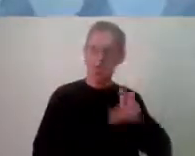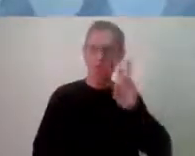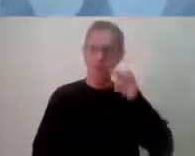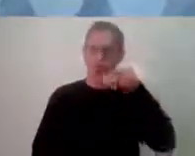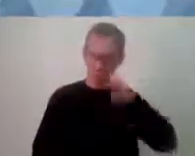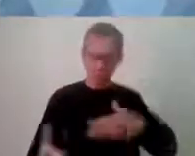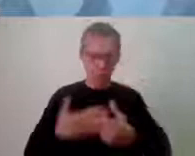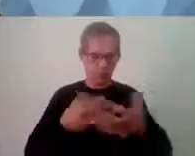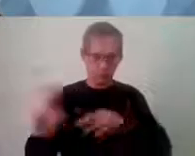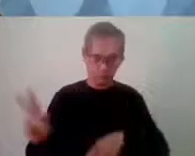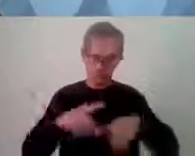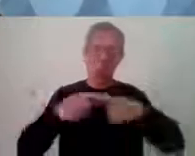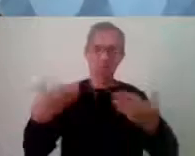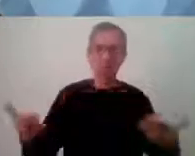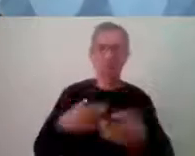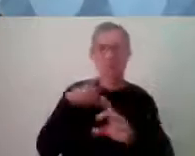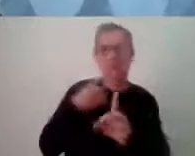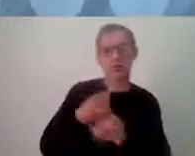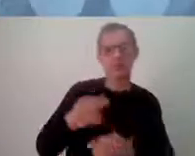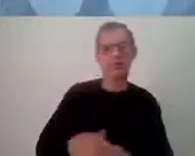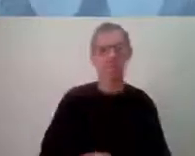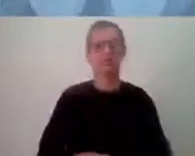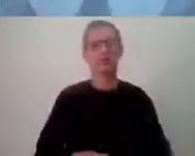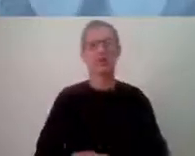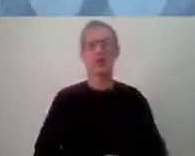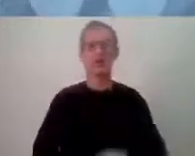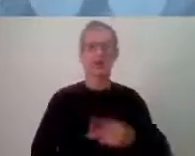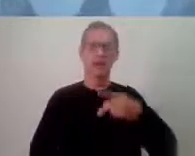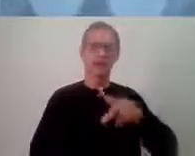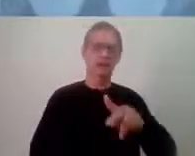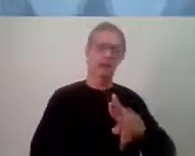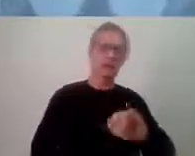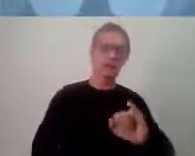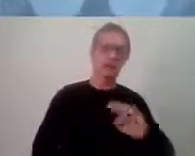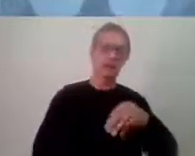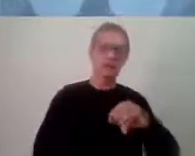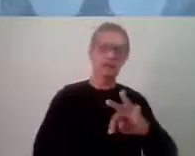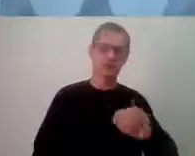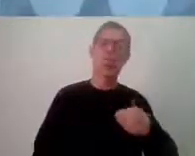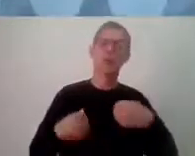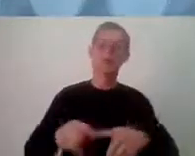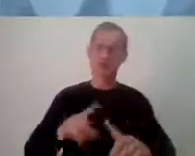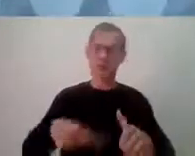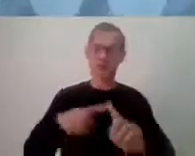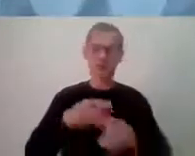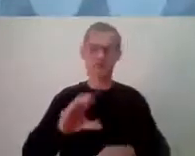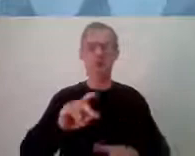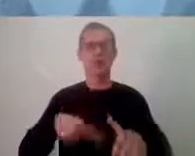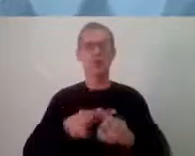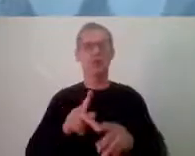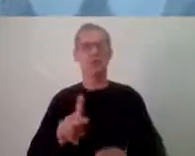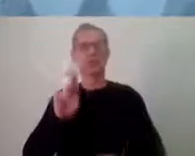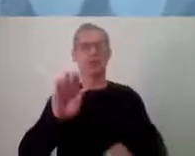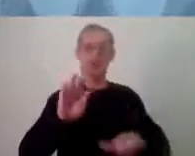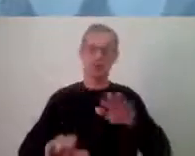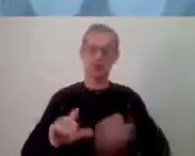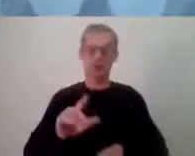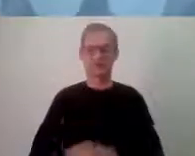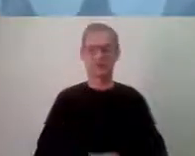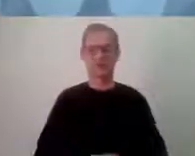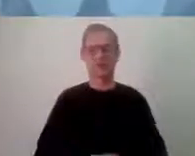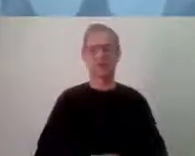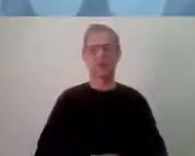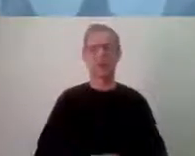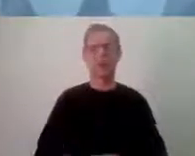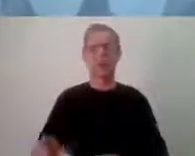valor. Agora, encontre a primitiva, tem que ter mais C ou mais K. Depende muito da literatura.